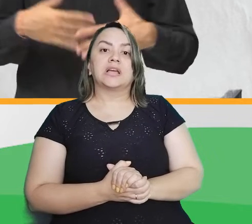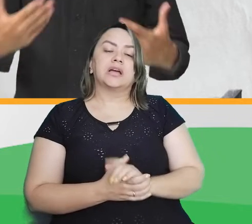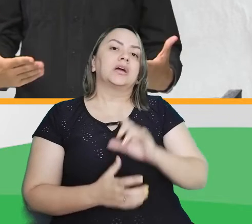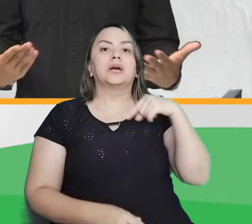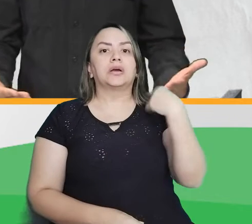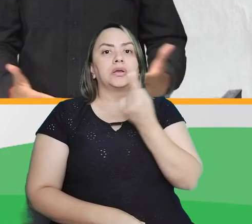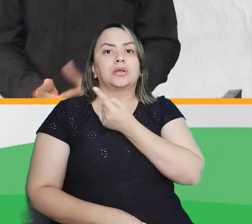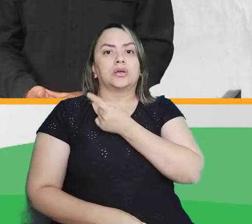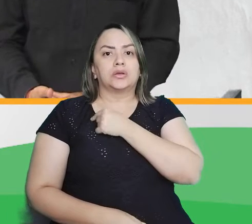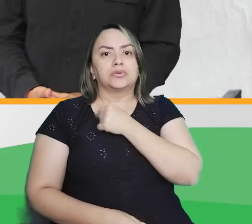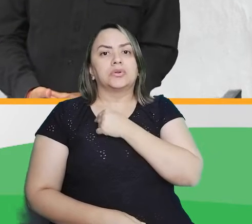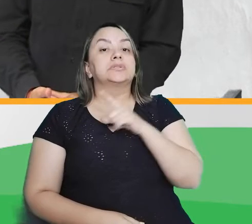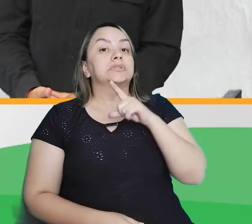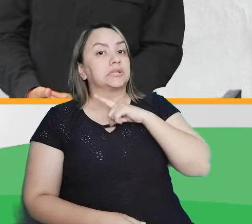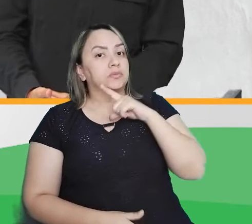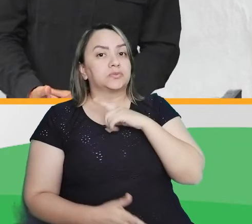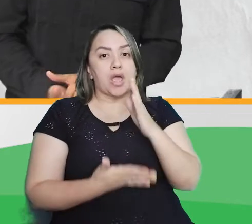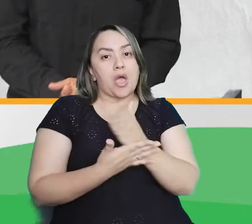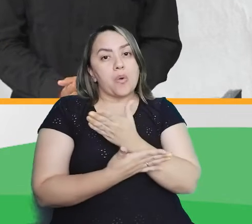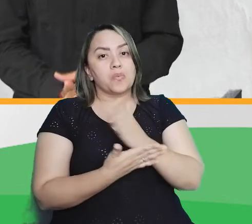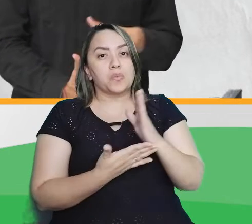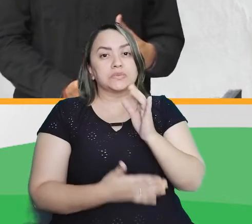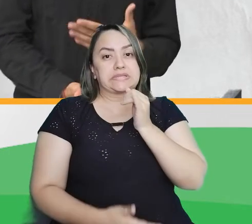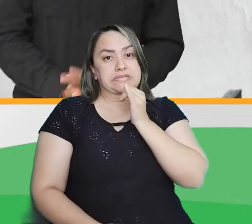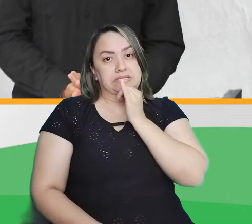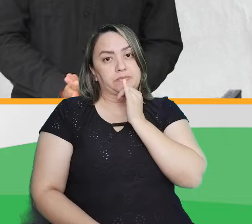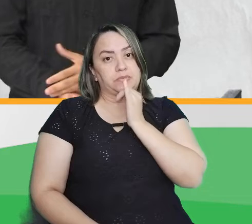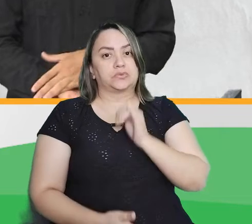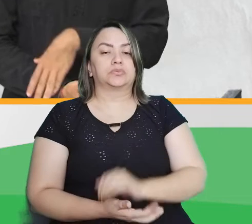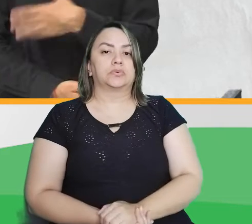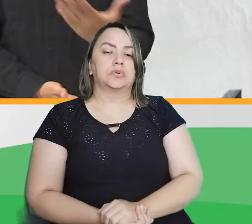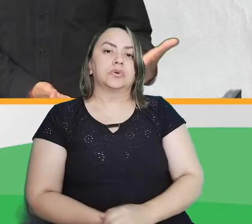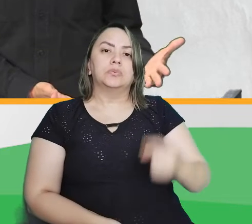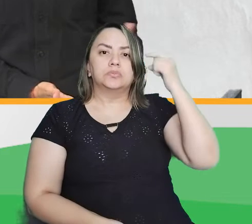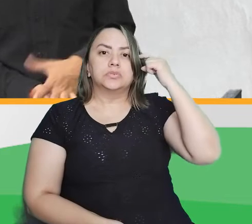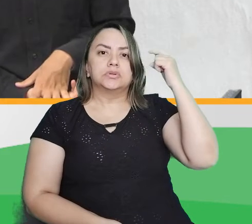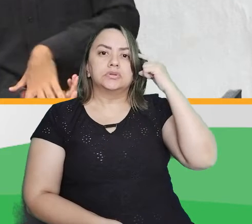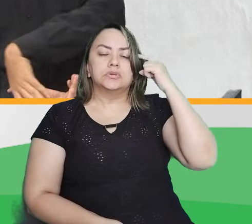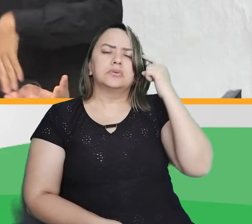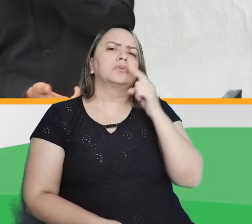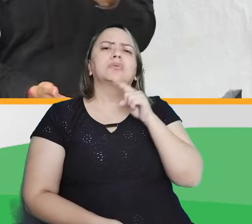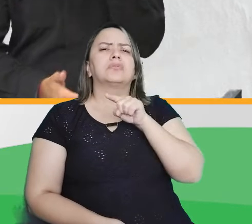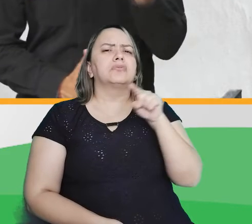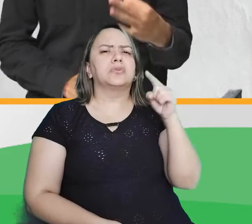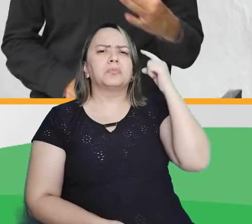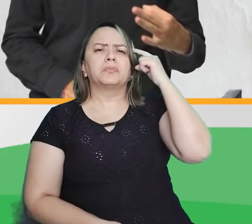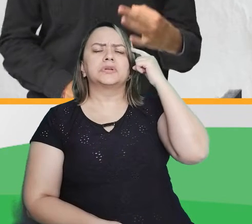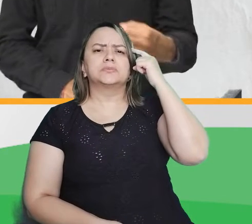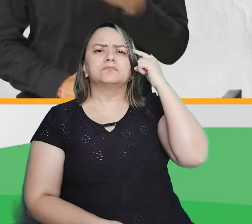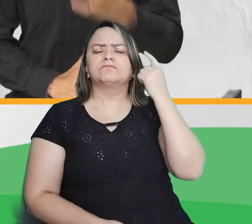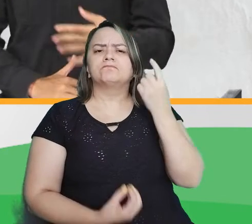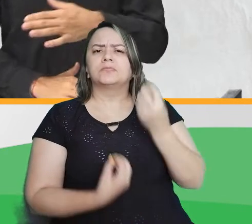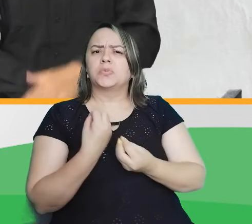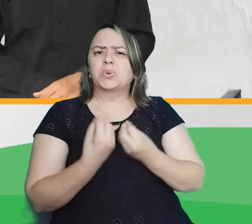com alguns exemplos. Tá certo? Imagino que vocês devam estar se perguntando: e o que é que a